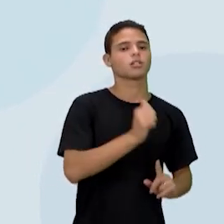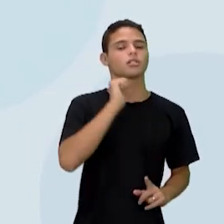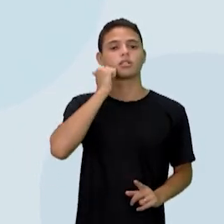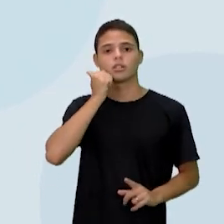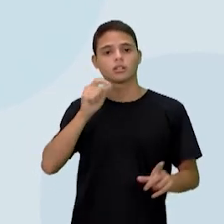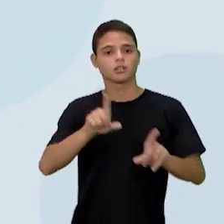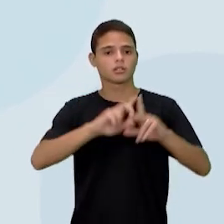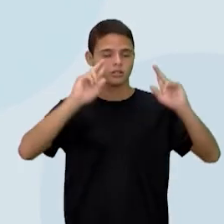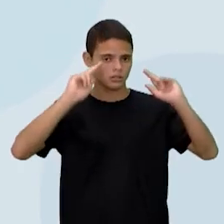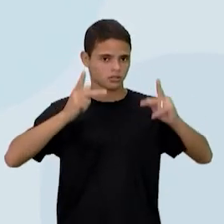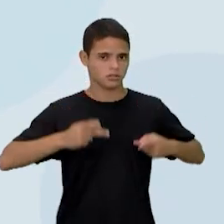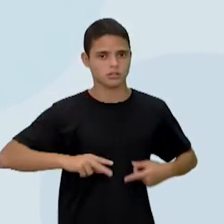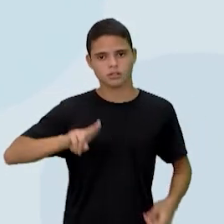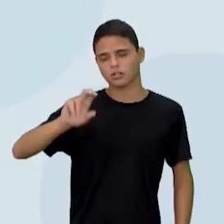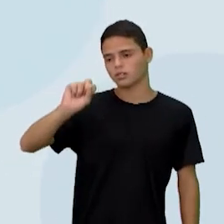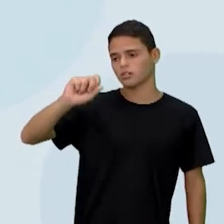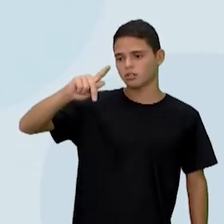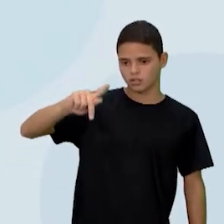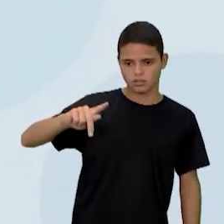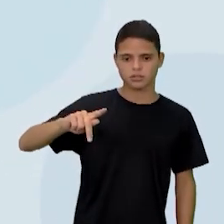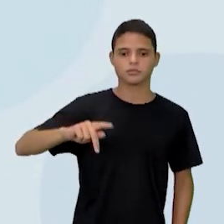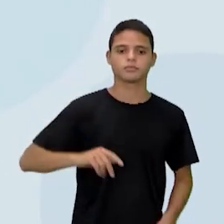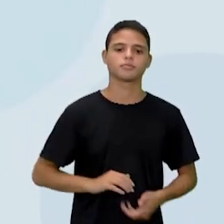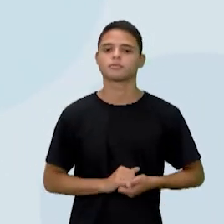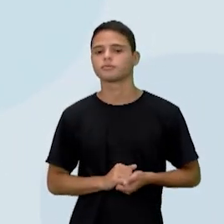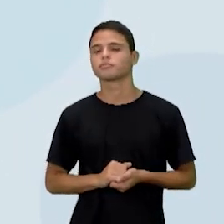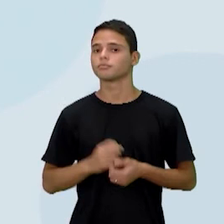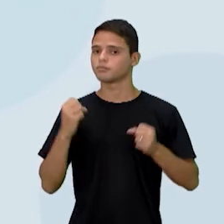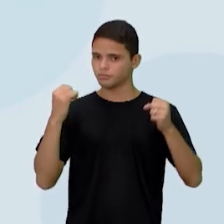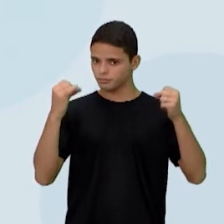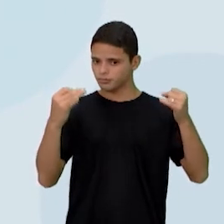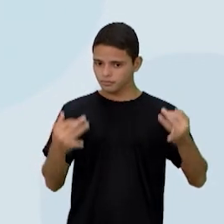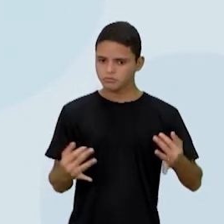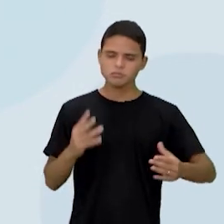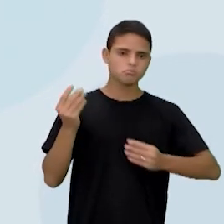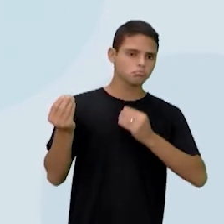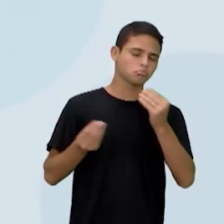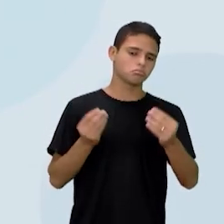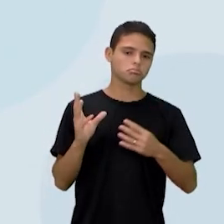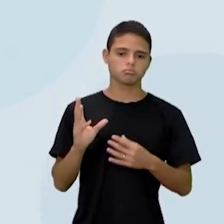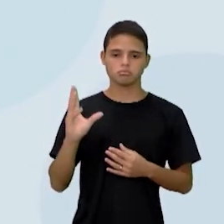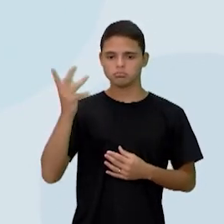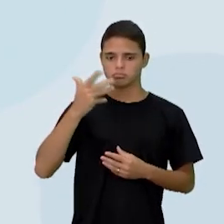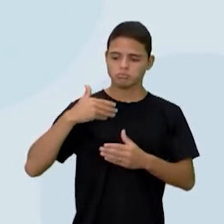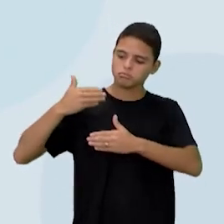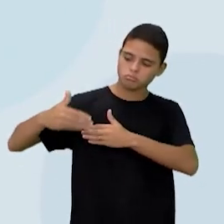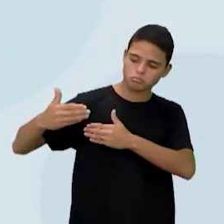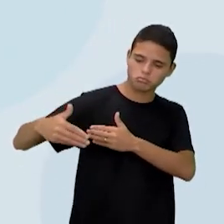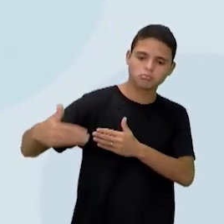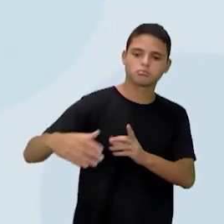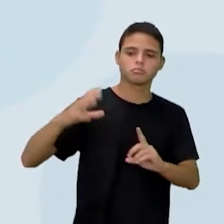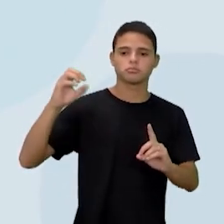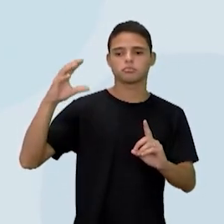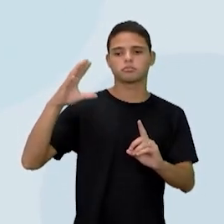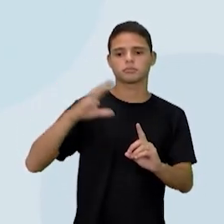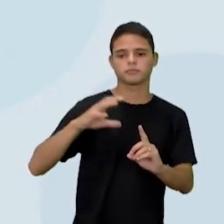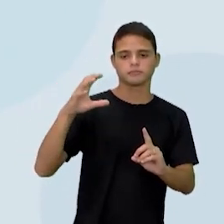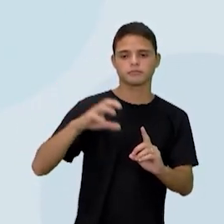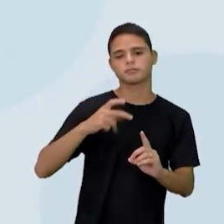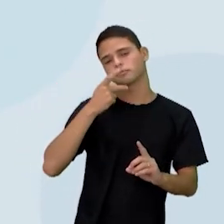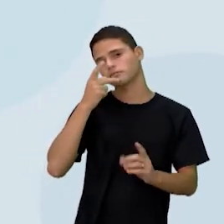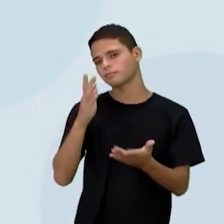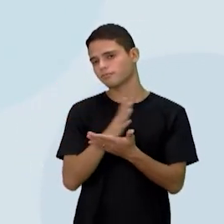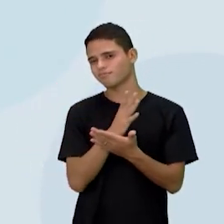e Humanidades da USP, Jane Marks, explica como funciona esse processo de influenciação e fala sobre os